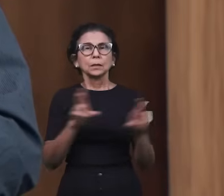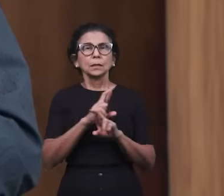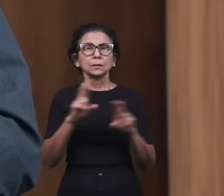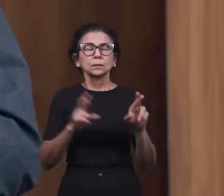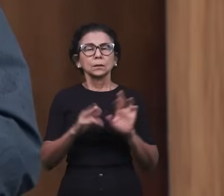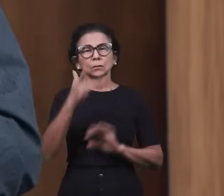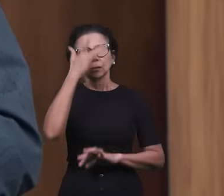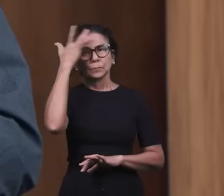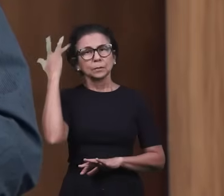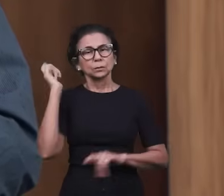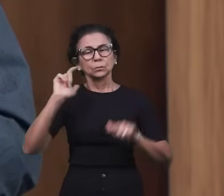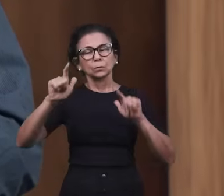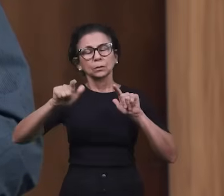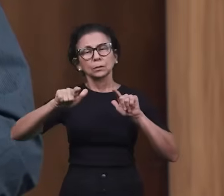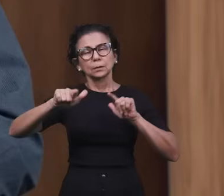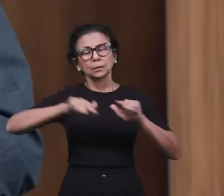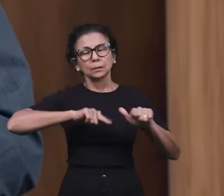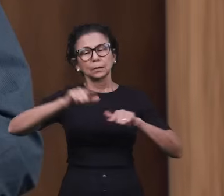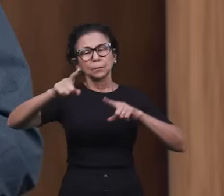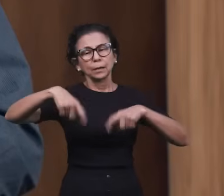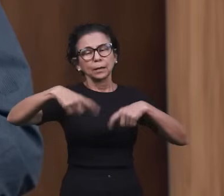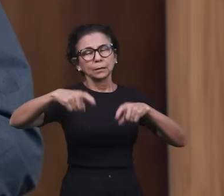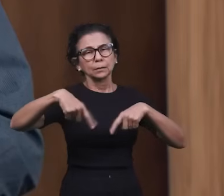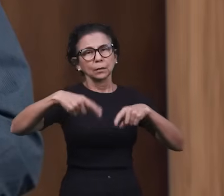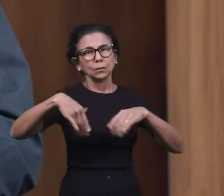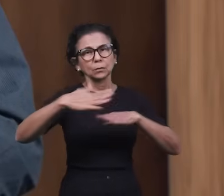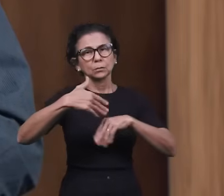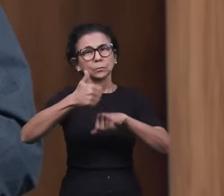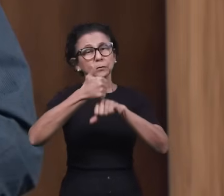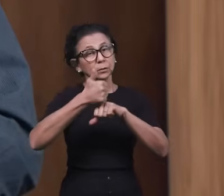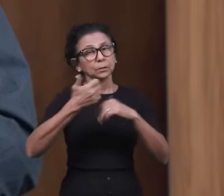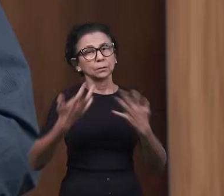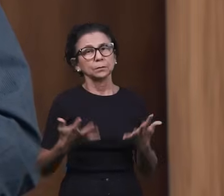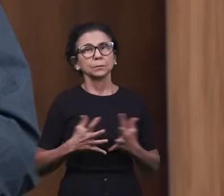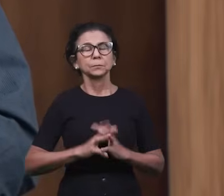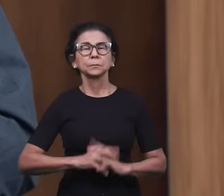episódio continuando a nossa fala